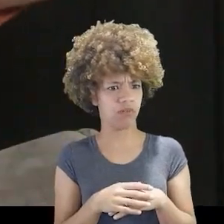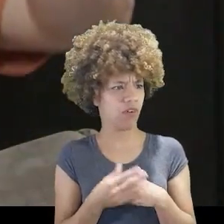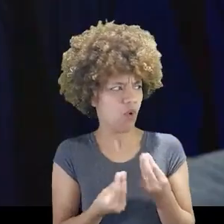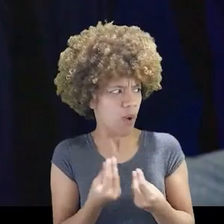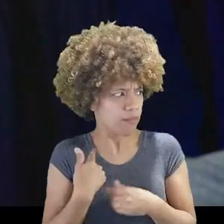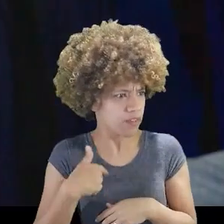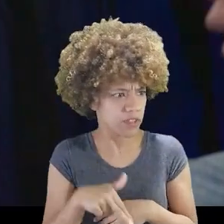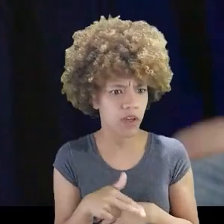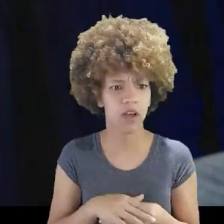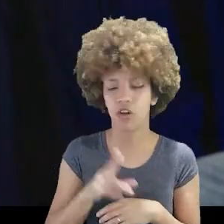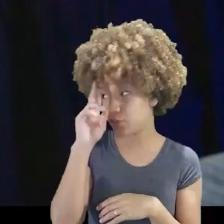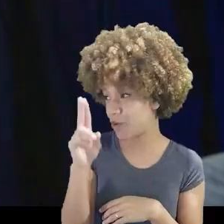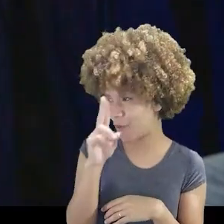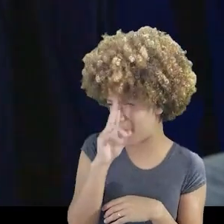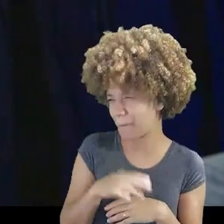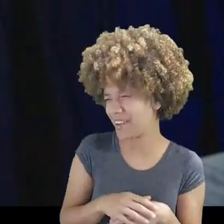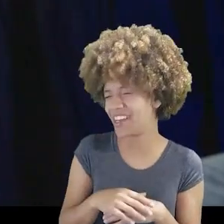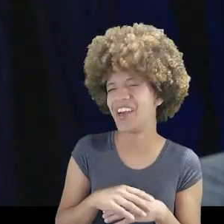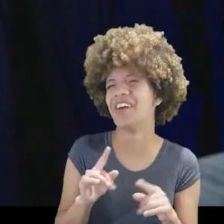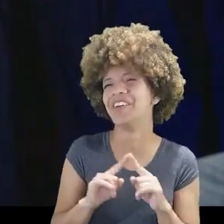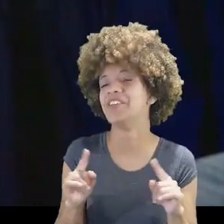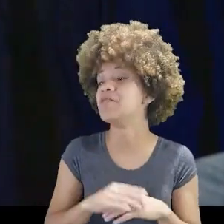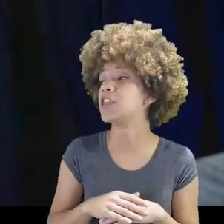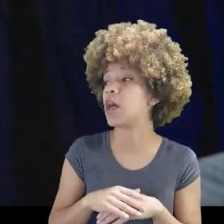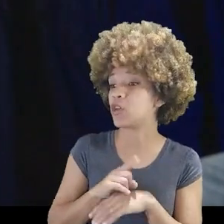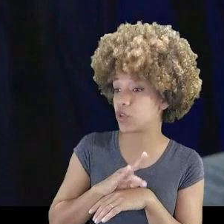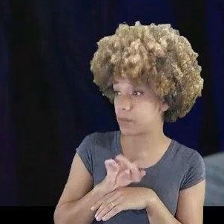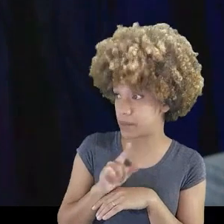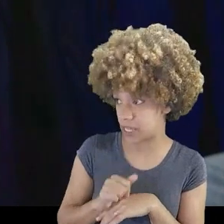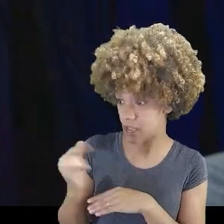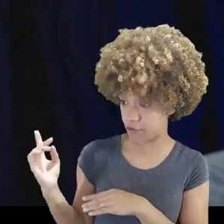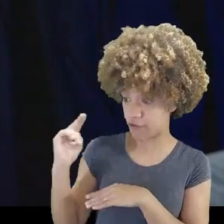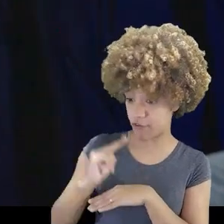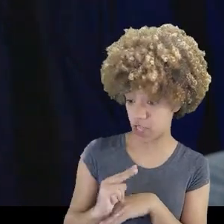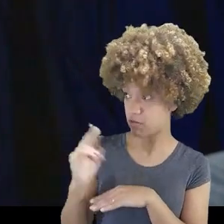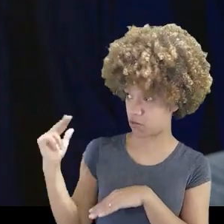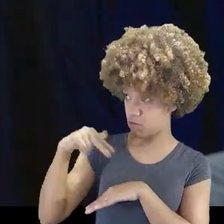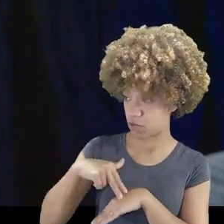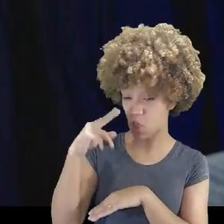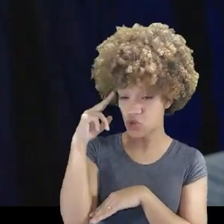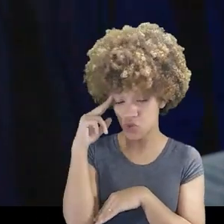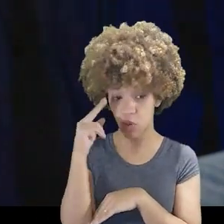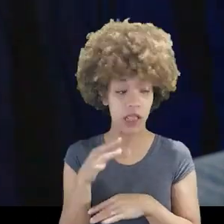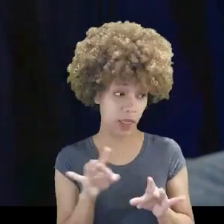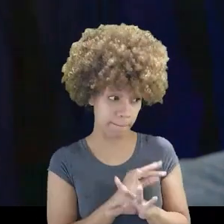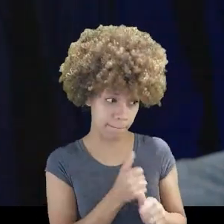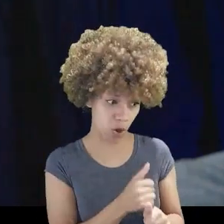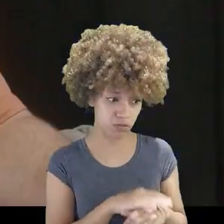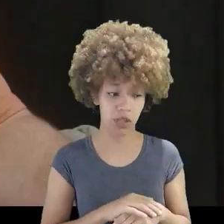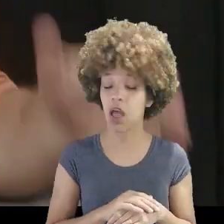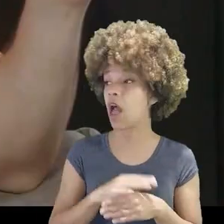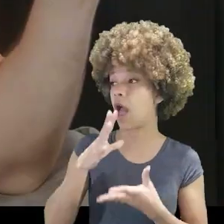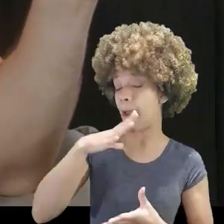vou ver como ele vai de Uber ou certo mas não é que vai como é que vai ser alguém fala tá preparada para mim um sonho né mas nós ções da